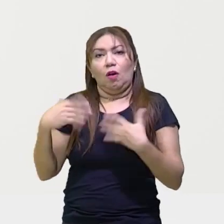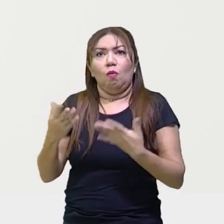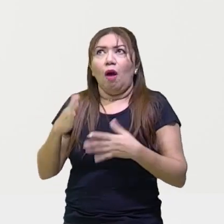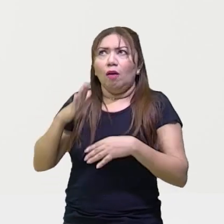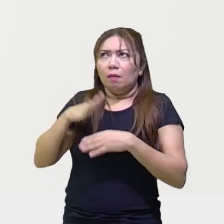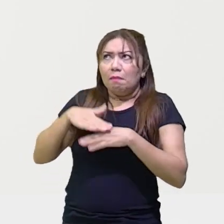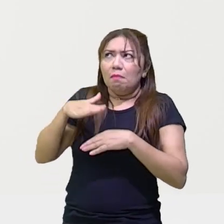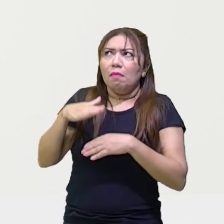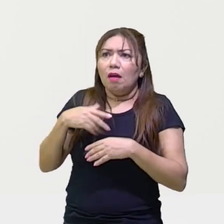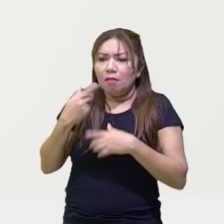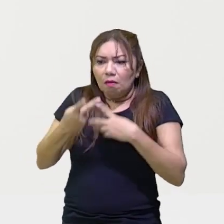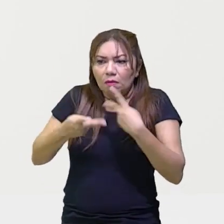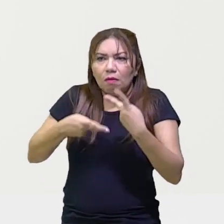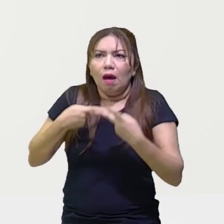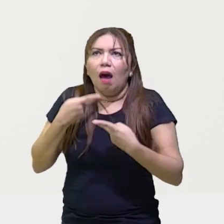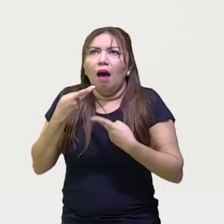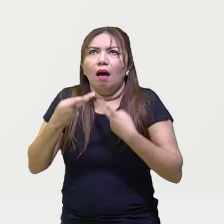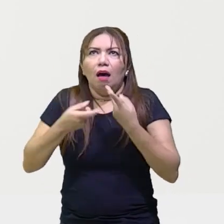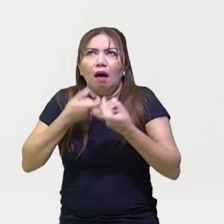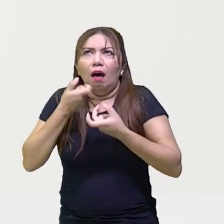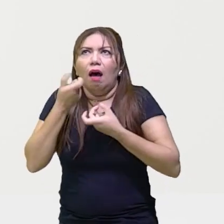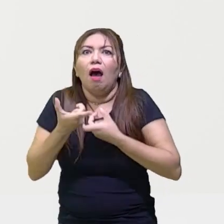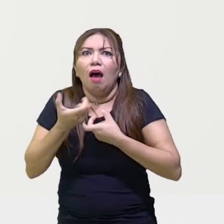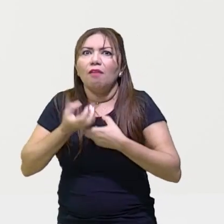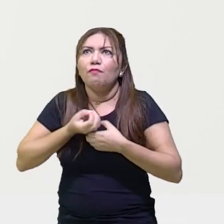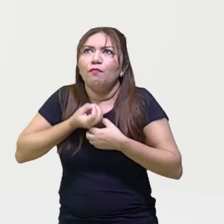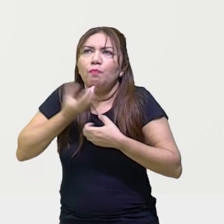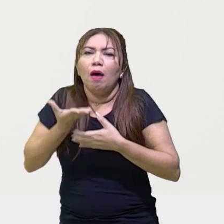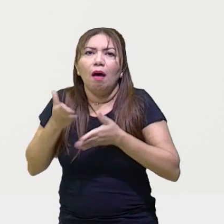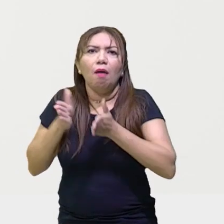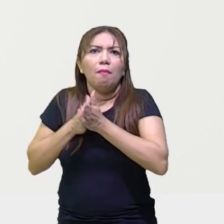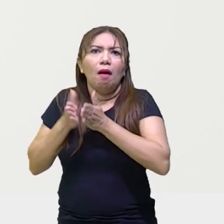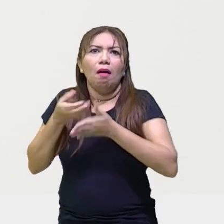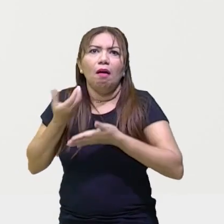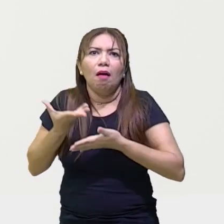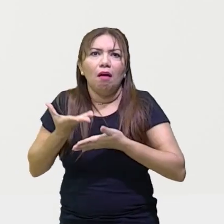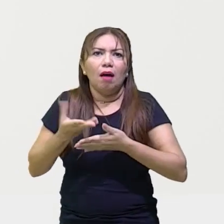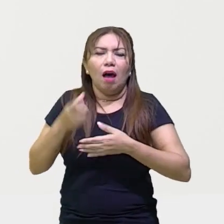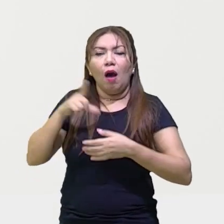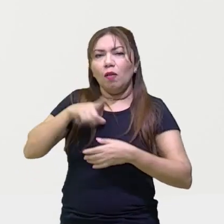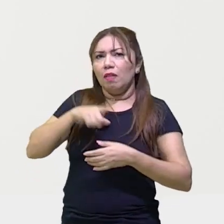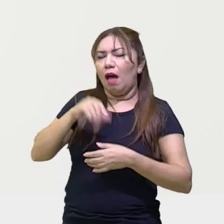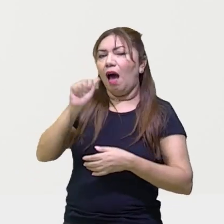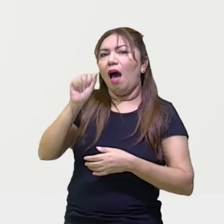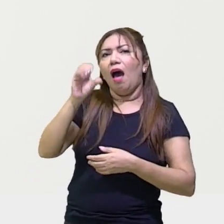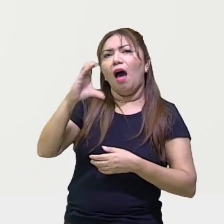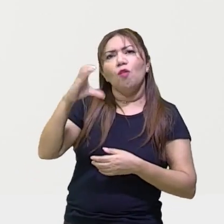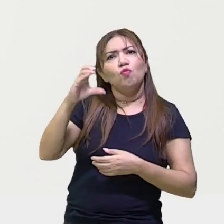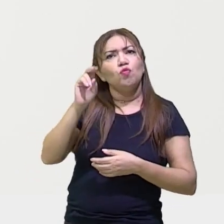Açúcar. Ó, açúcar ou açúcar?